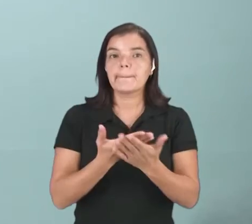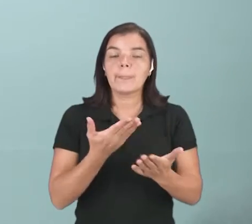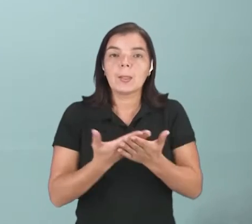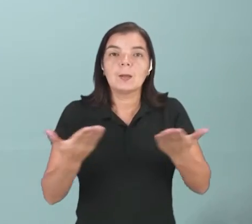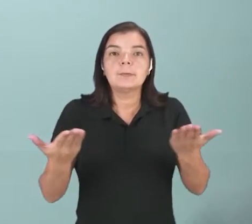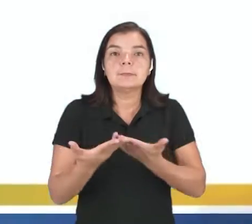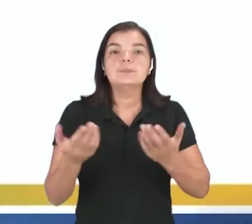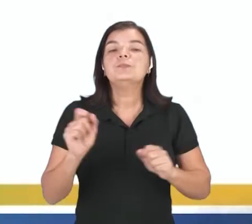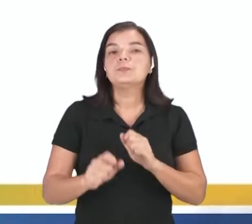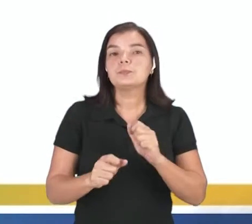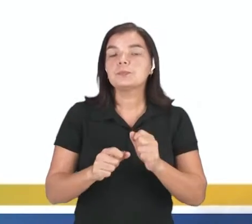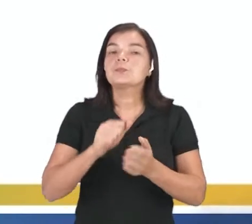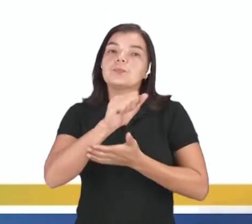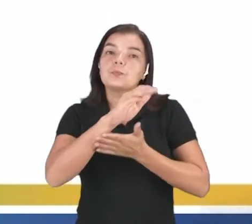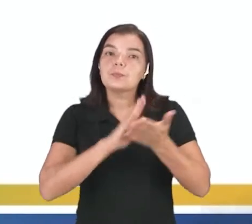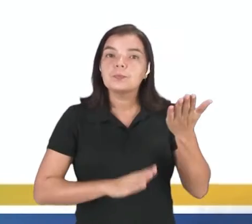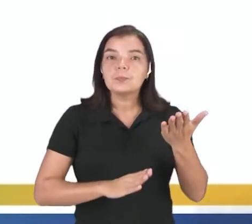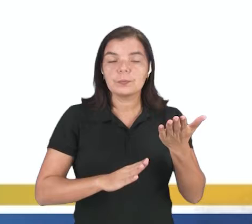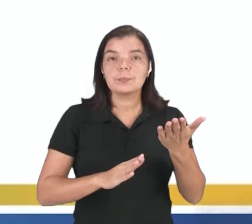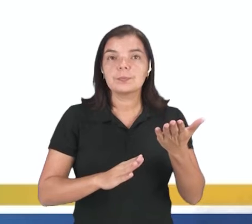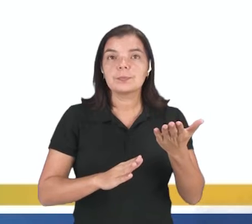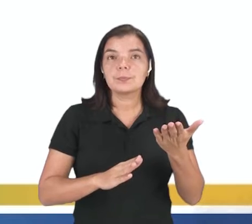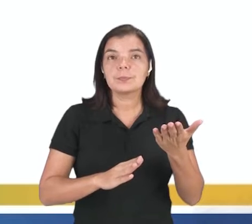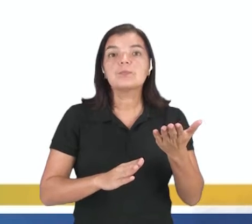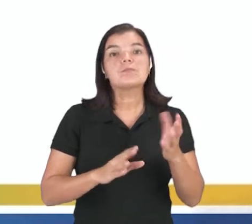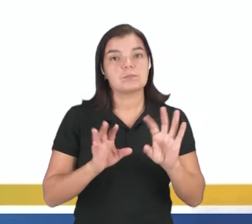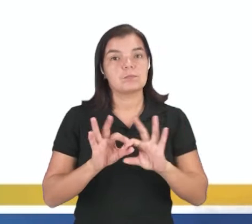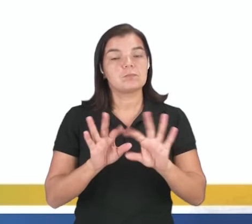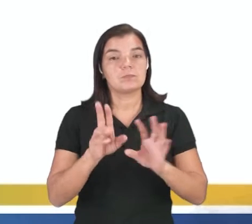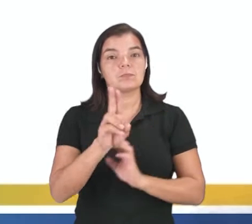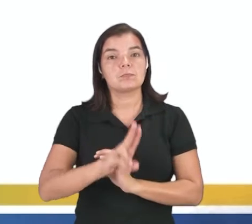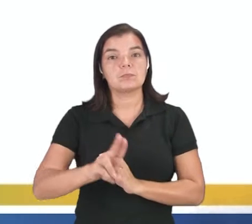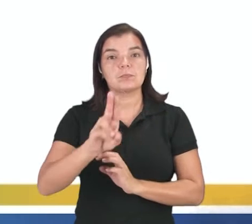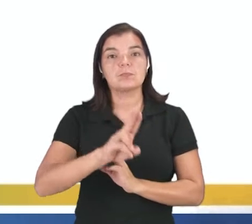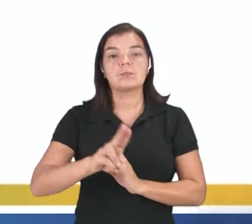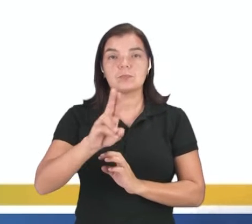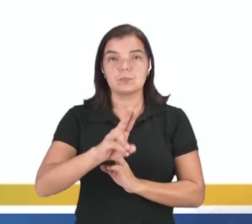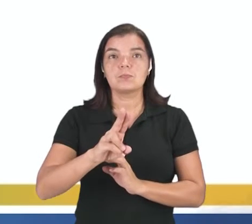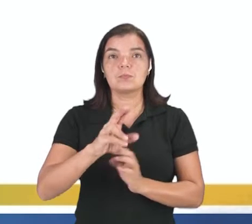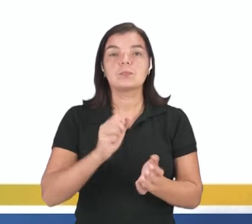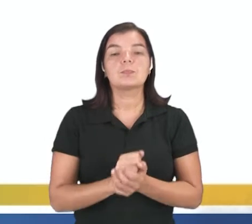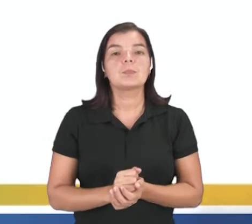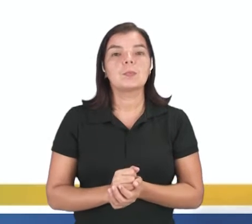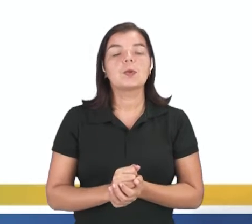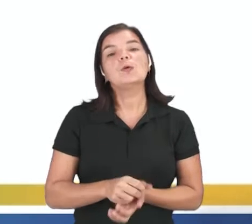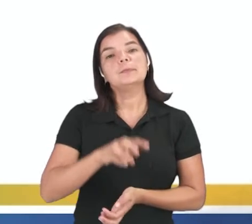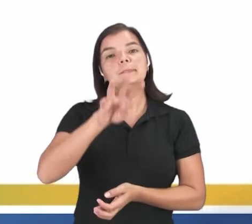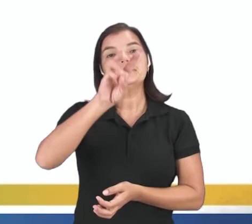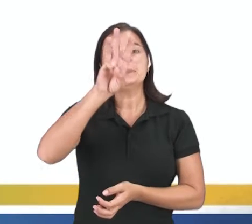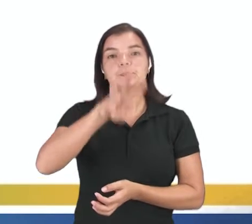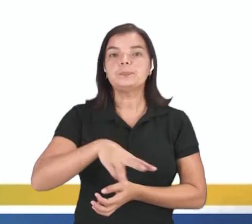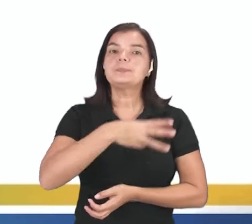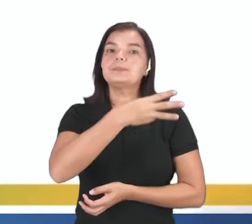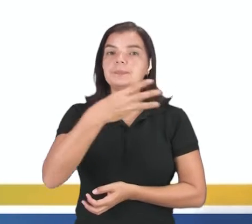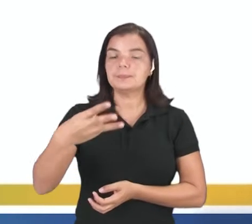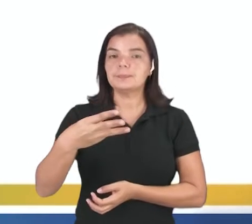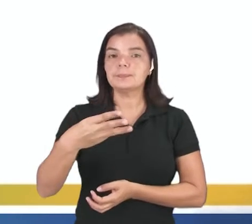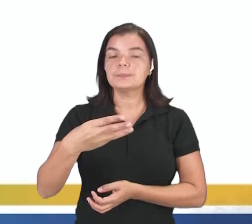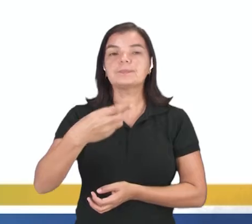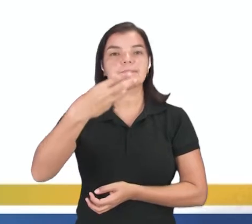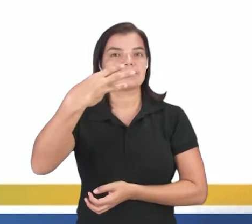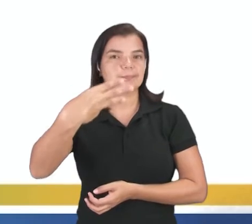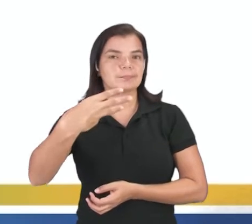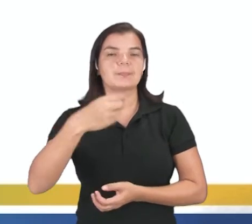de hoje será situações problemas que permitam utilizar operações com matrizes, parte